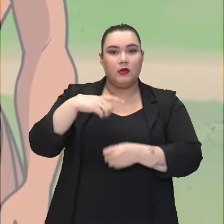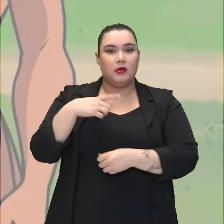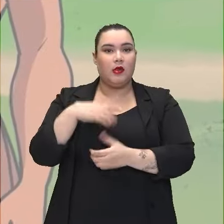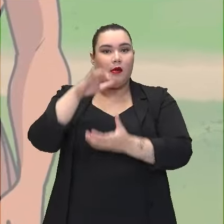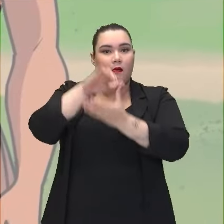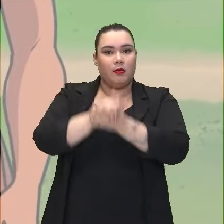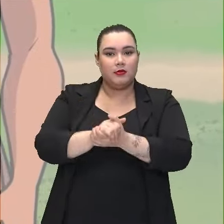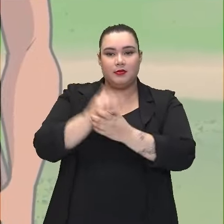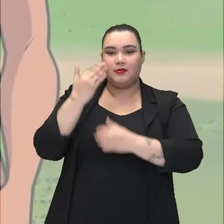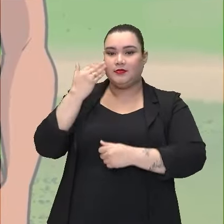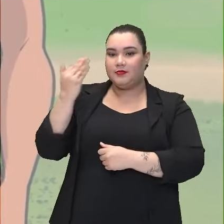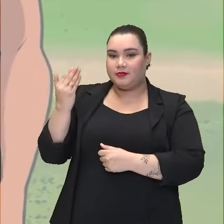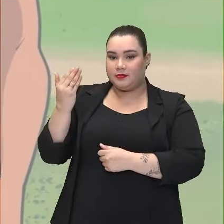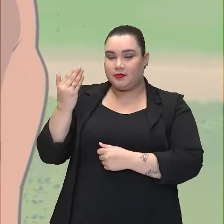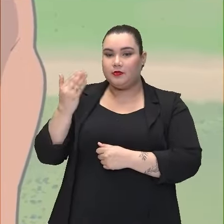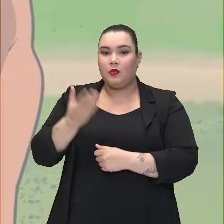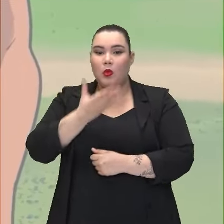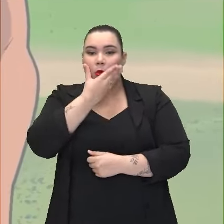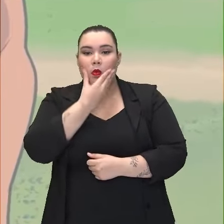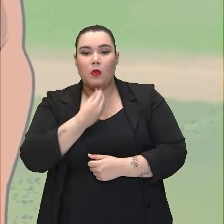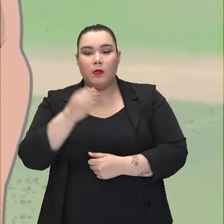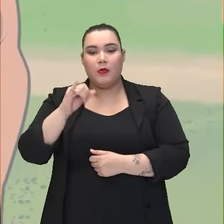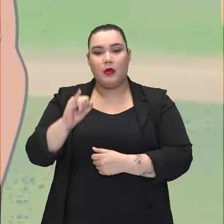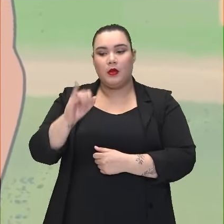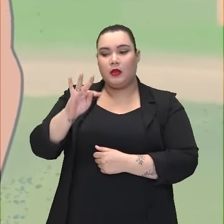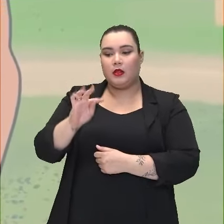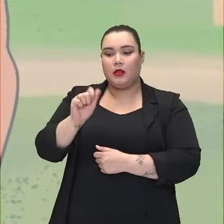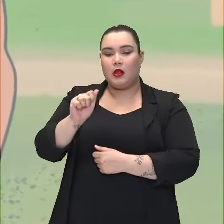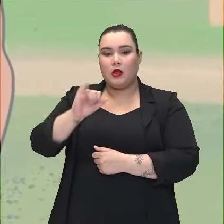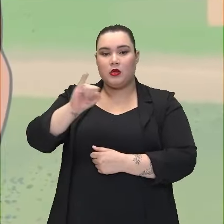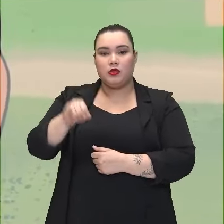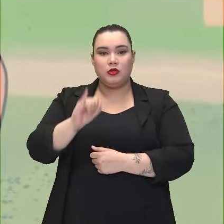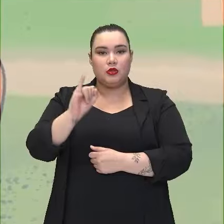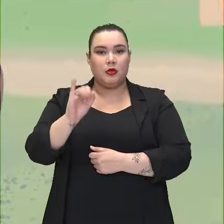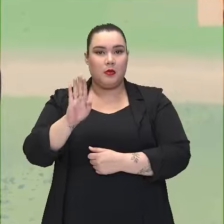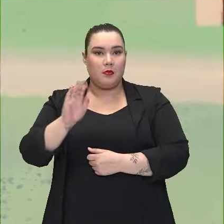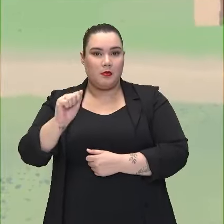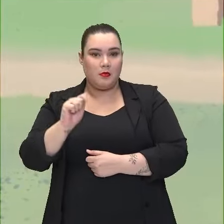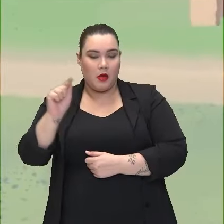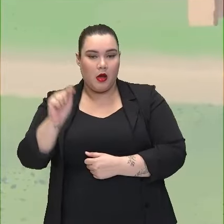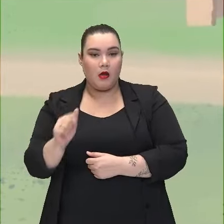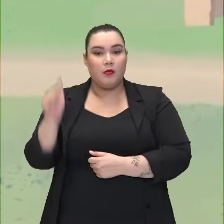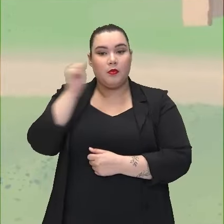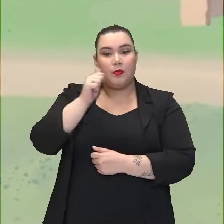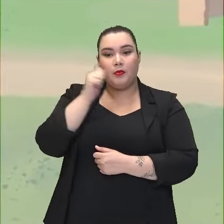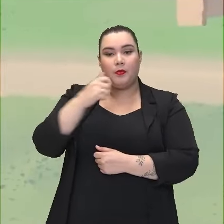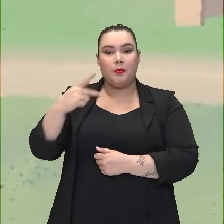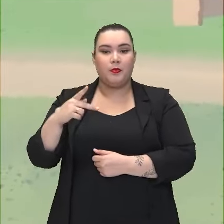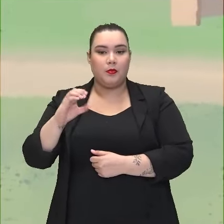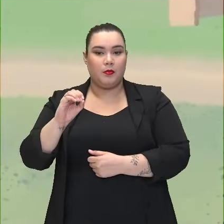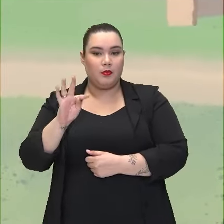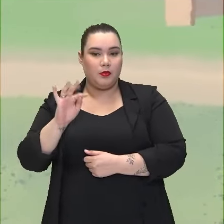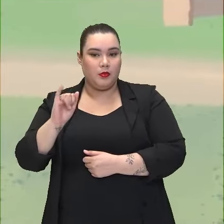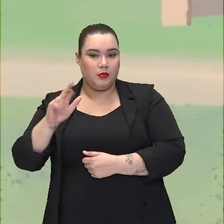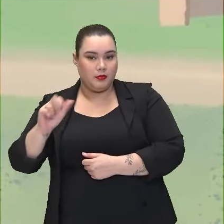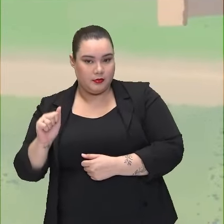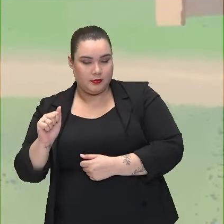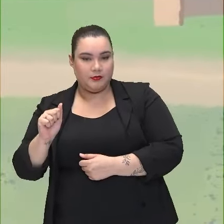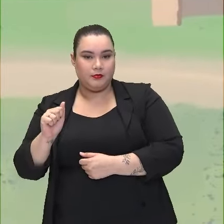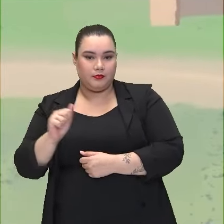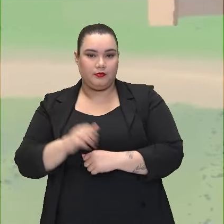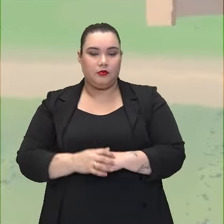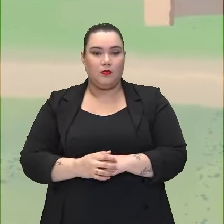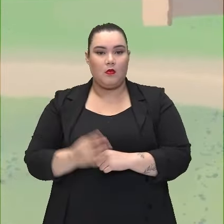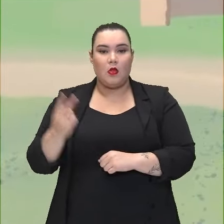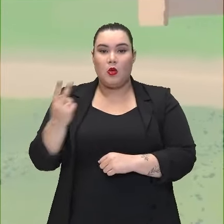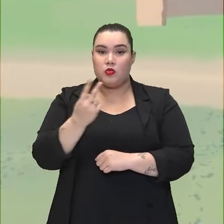Potira. Itajibá, que significa braço forte, era um guerreiro robusto e destemido. Potira, cujo nome